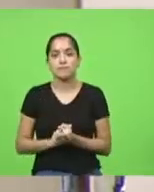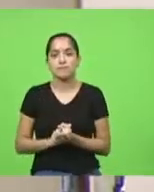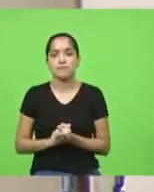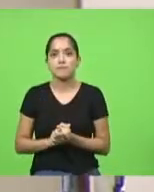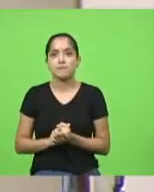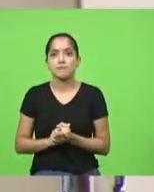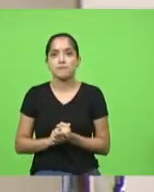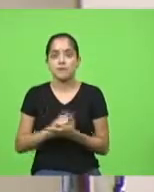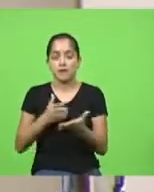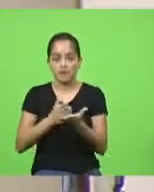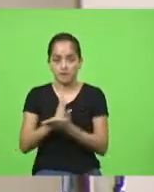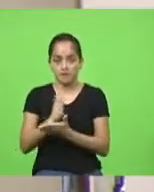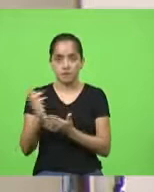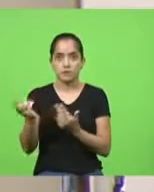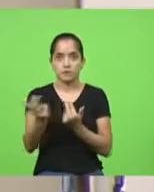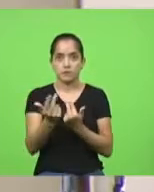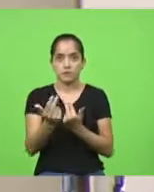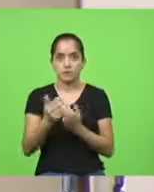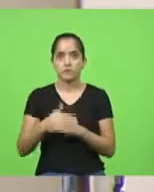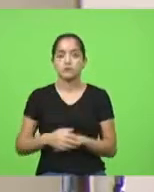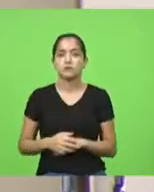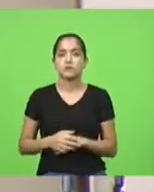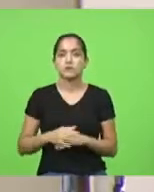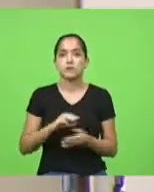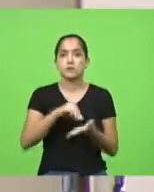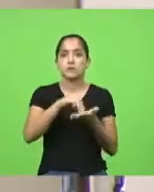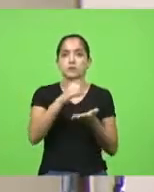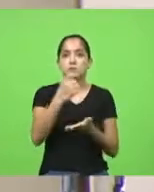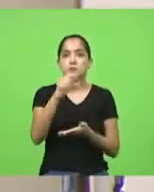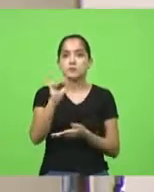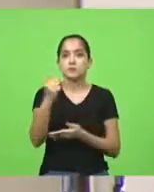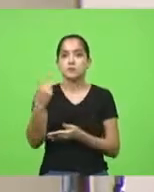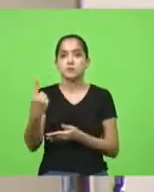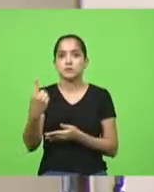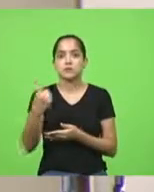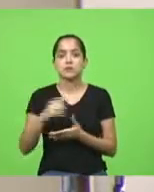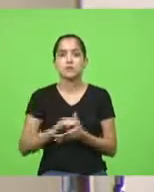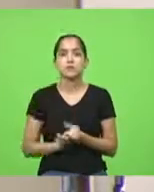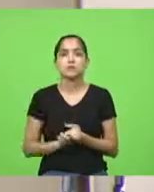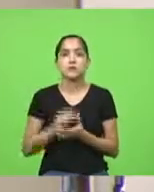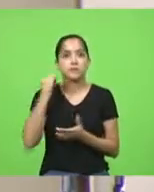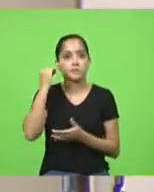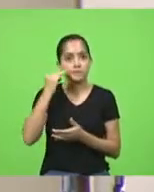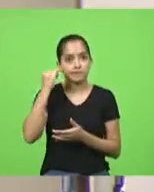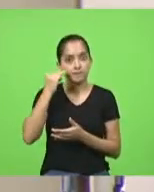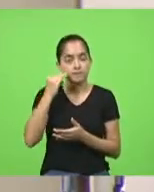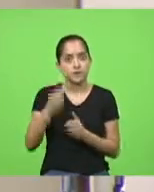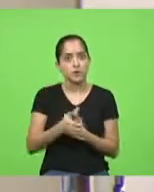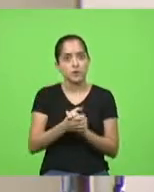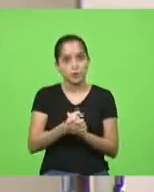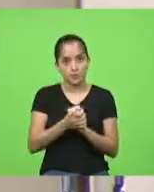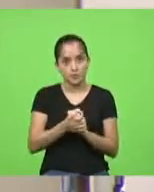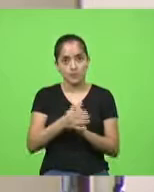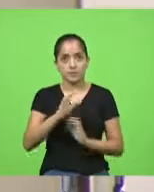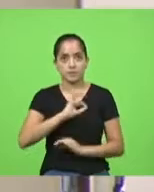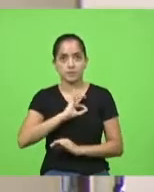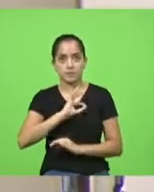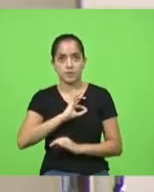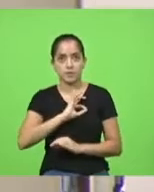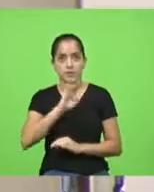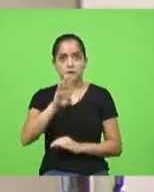encontra. Aprovado por unanimidade. Moção 181, autor deputado Márcio Machado, cumprimentando a policial penal